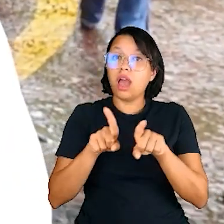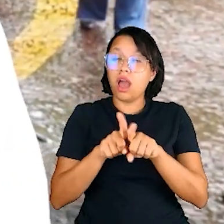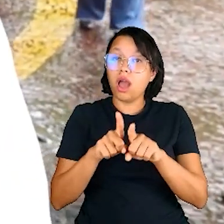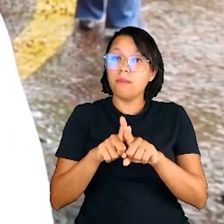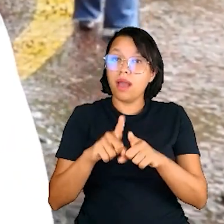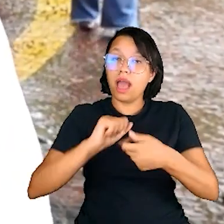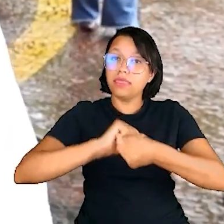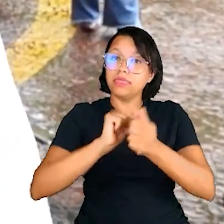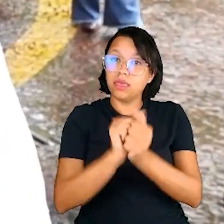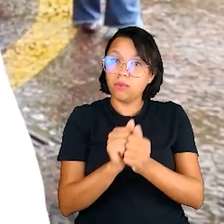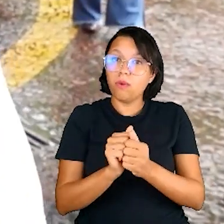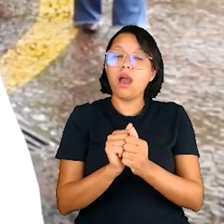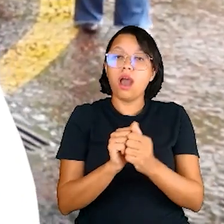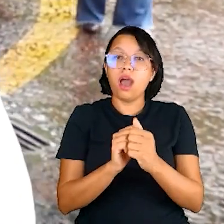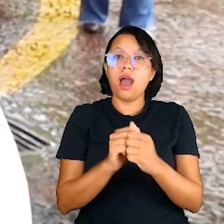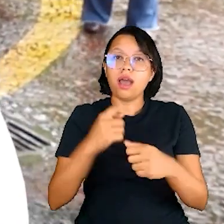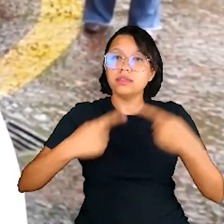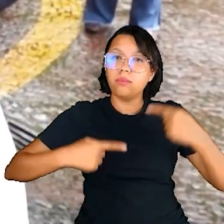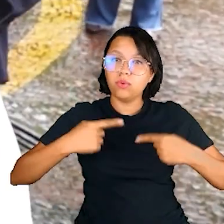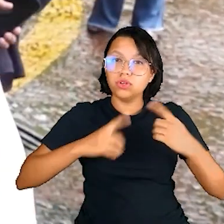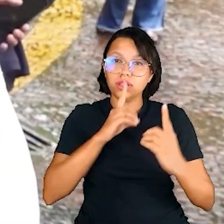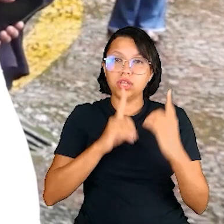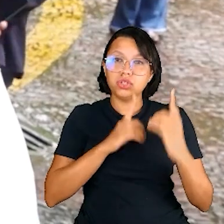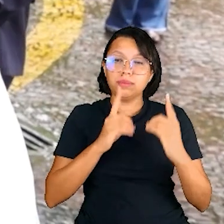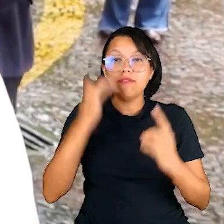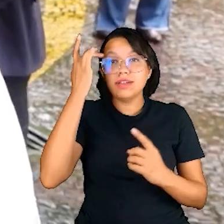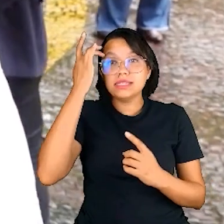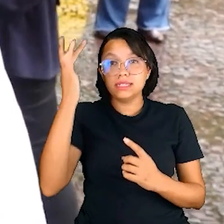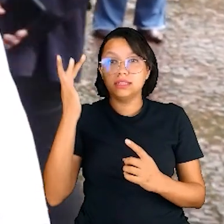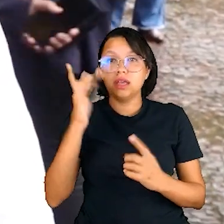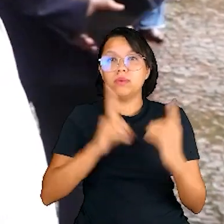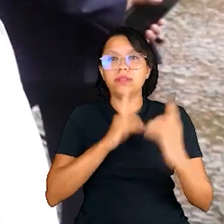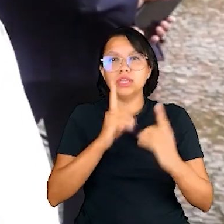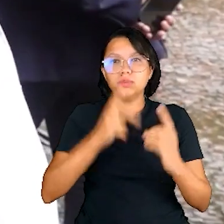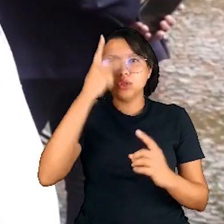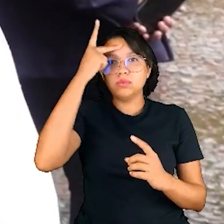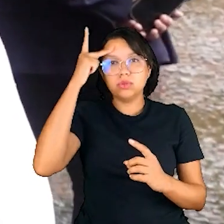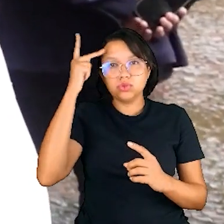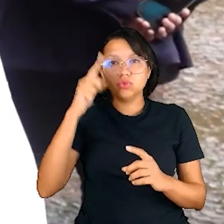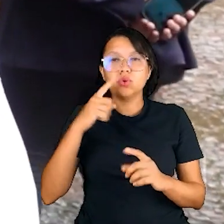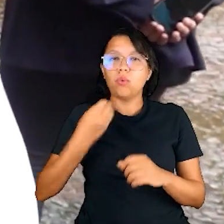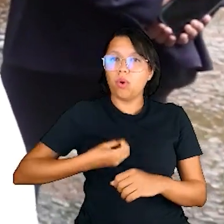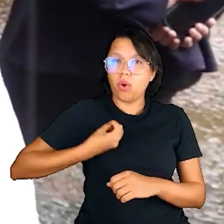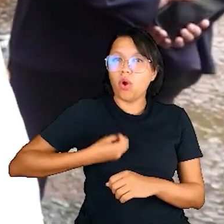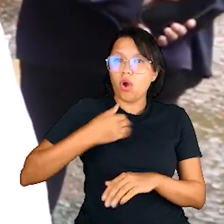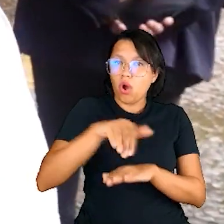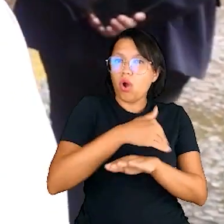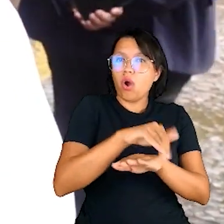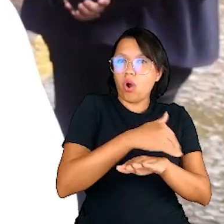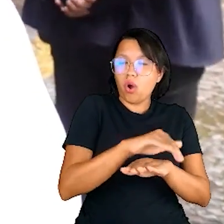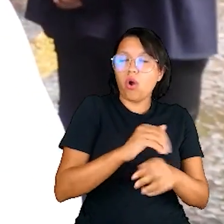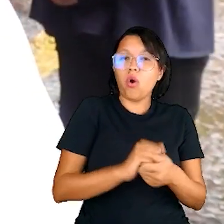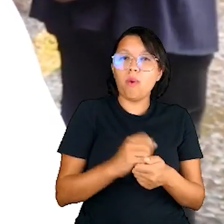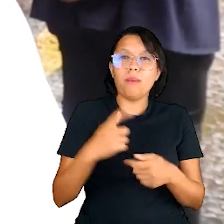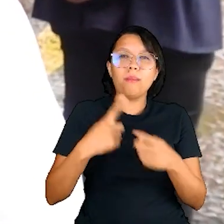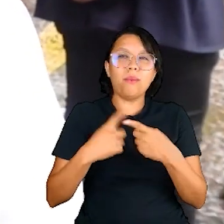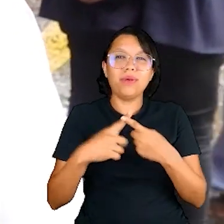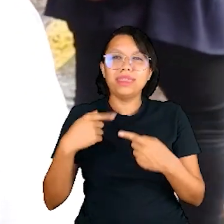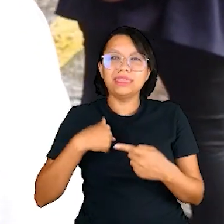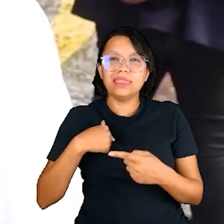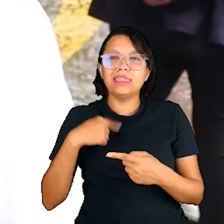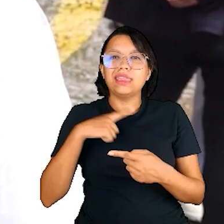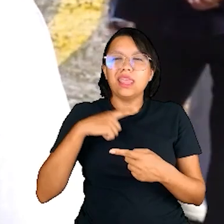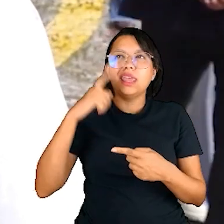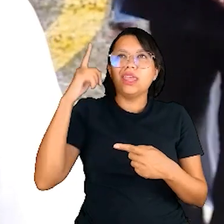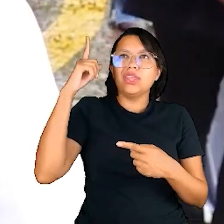essa política, né, para atendimento, facilitando o atendimento da população em situação de rua, porque eles têm muita dificuldade para entrar